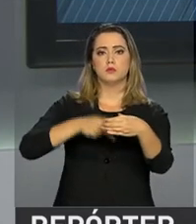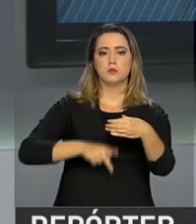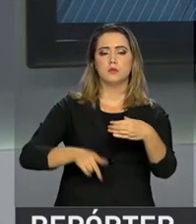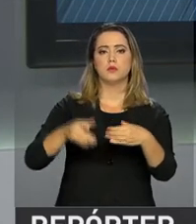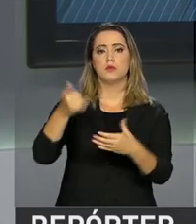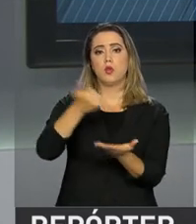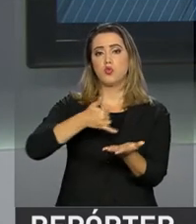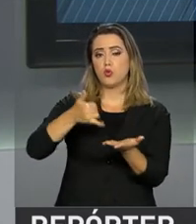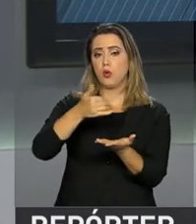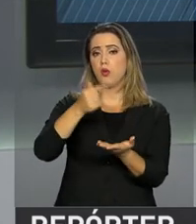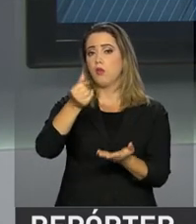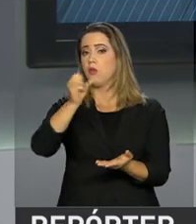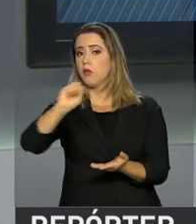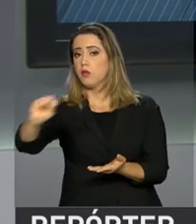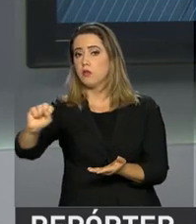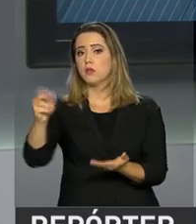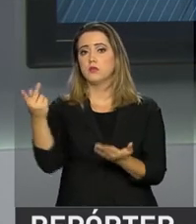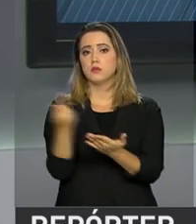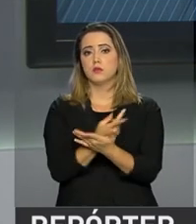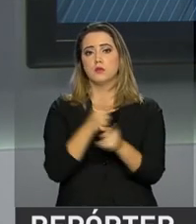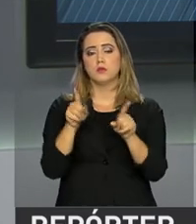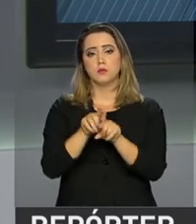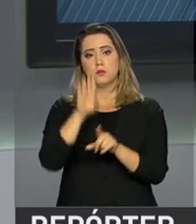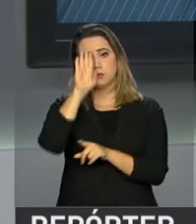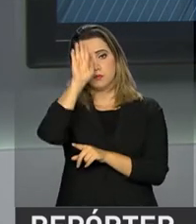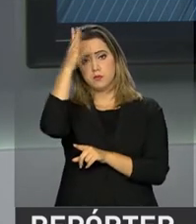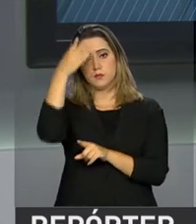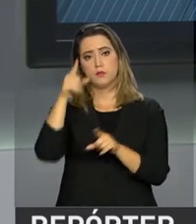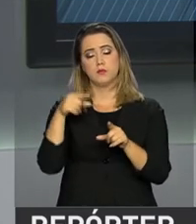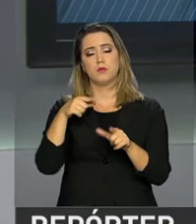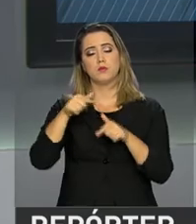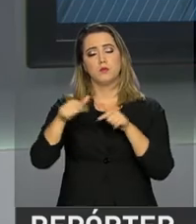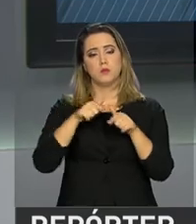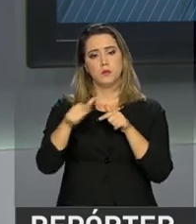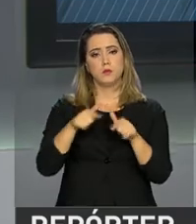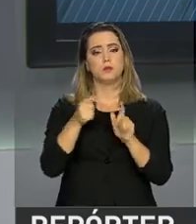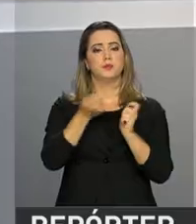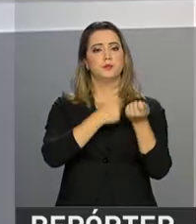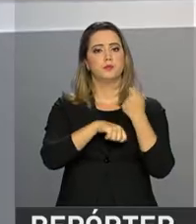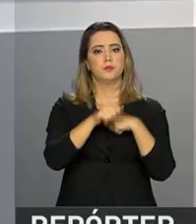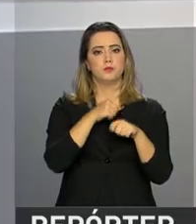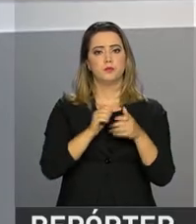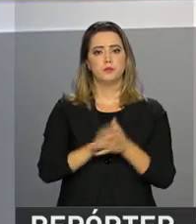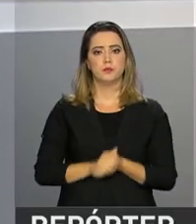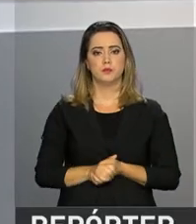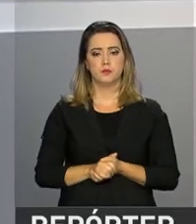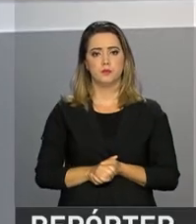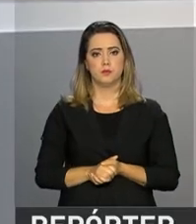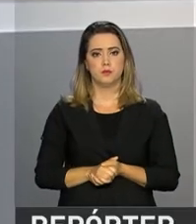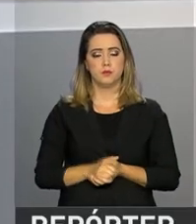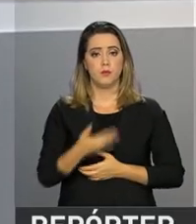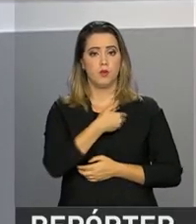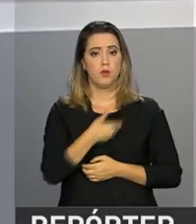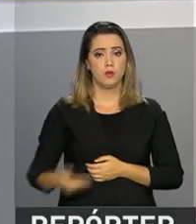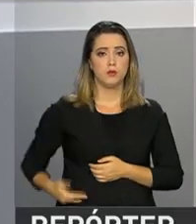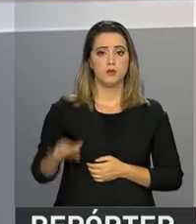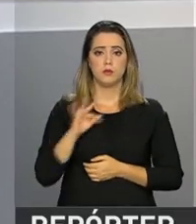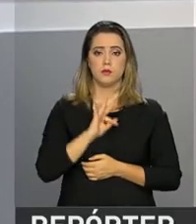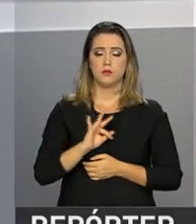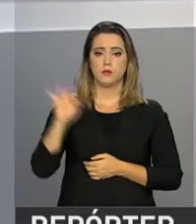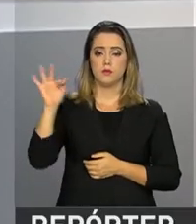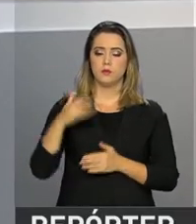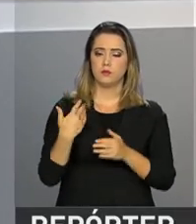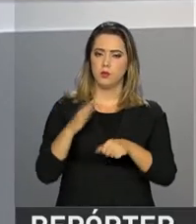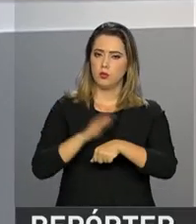óleo e gás como tem são a principal atividade econômica o governo federal prorrogou até o dia